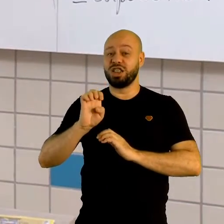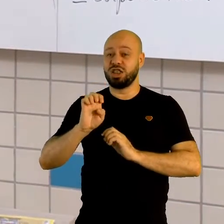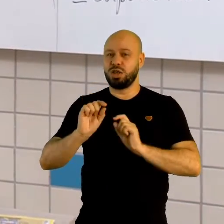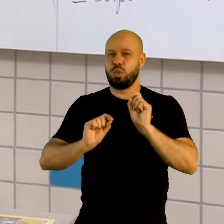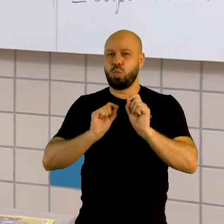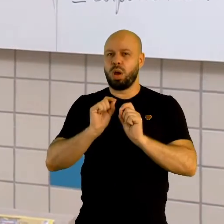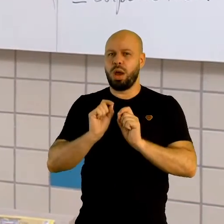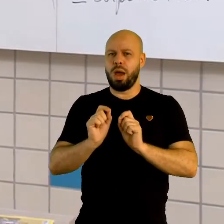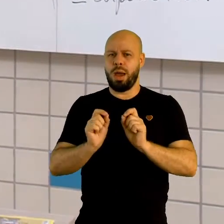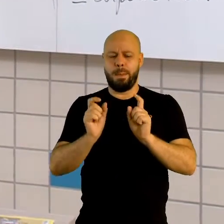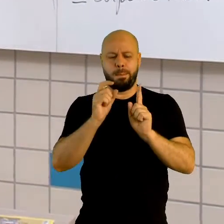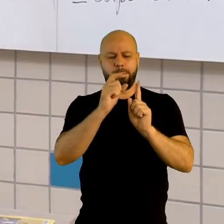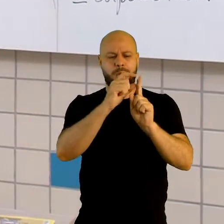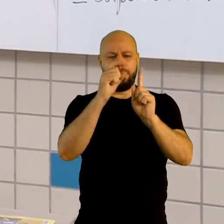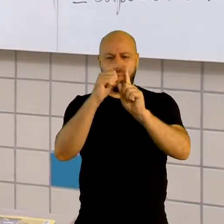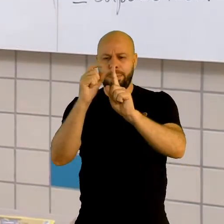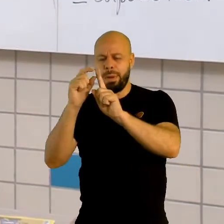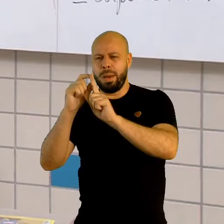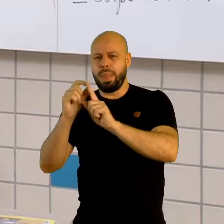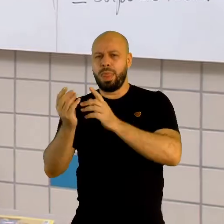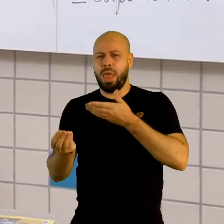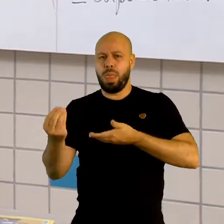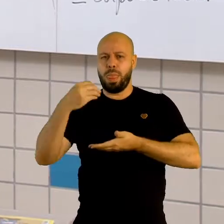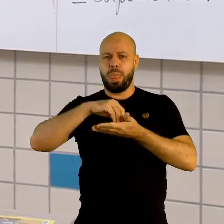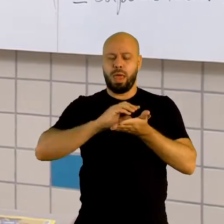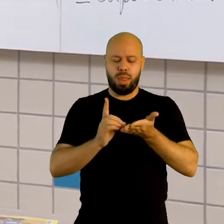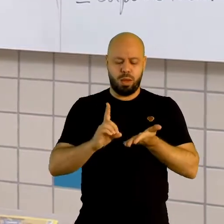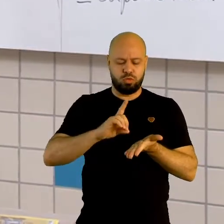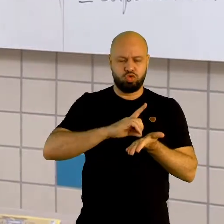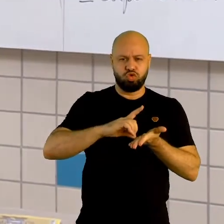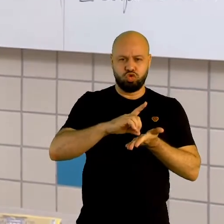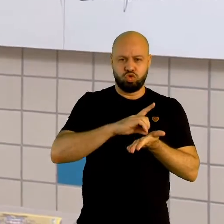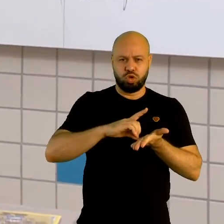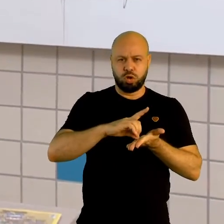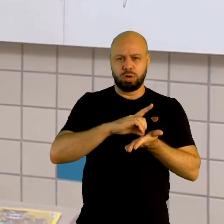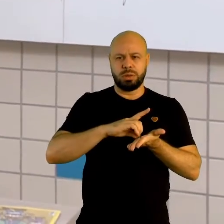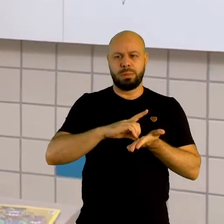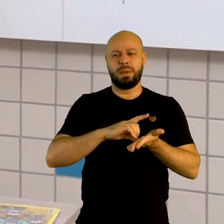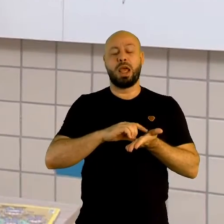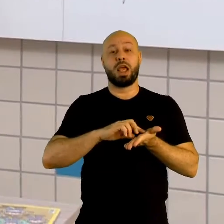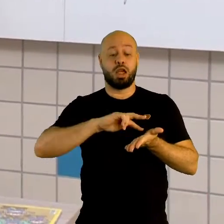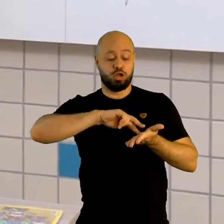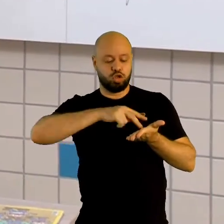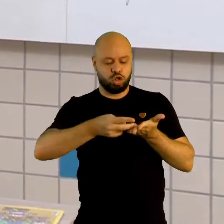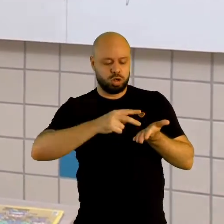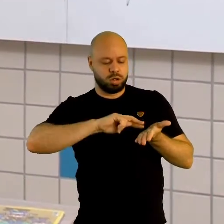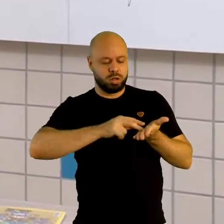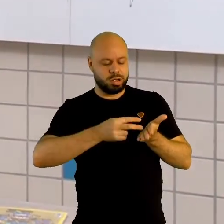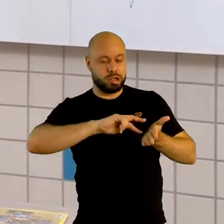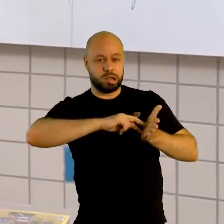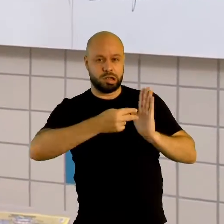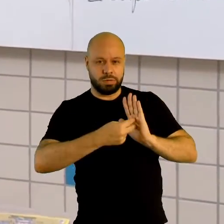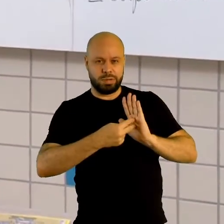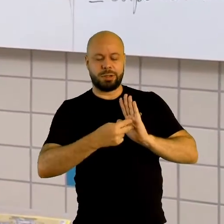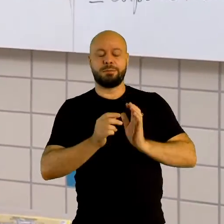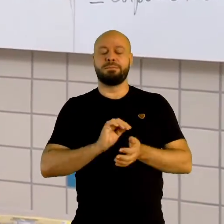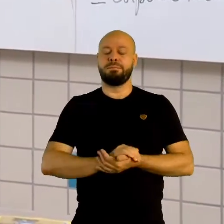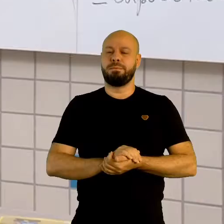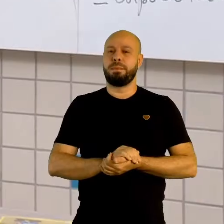São todas as palavras que nós encontramos no dicionário e os seus significados. Também